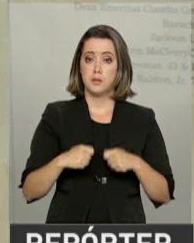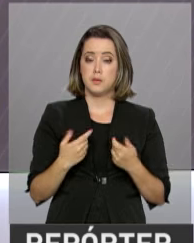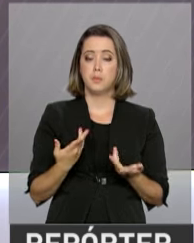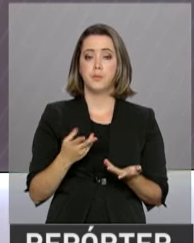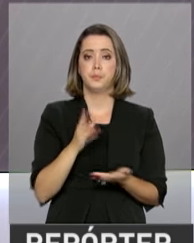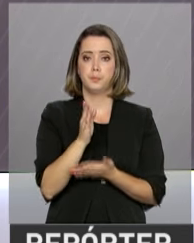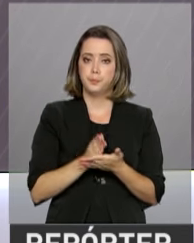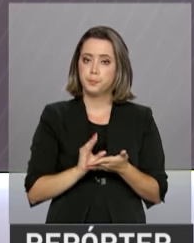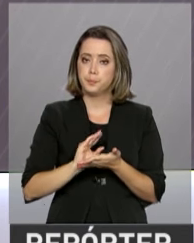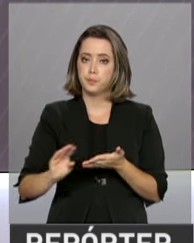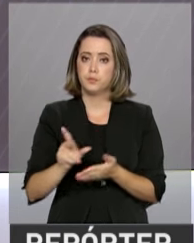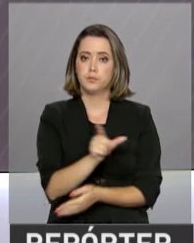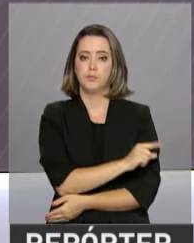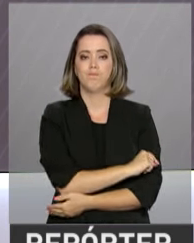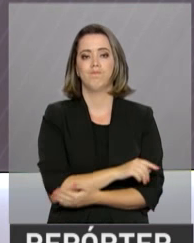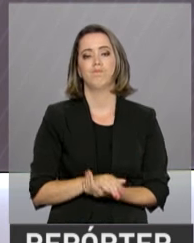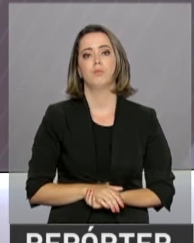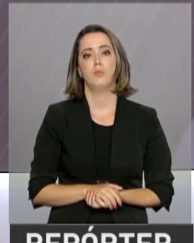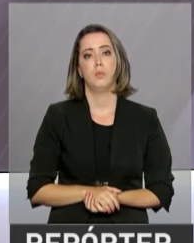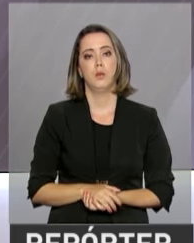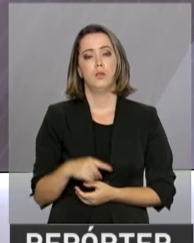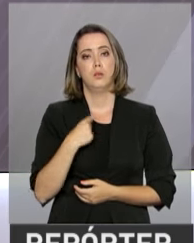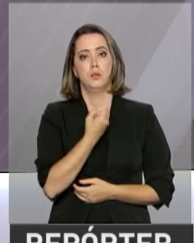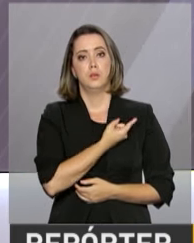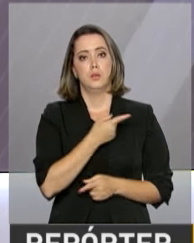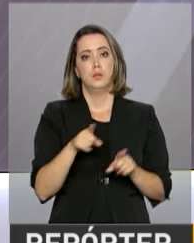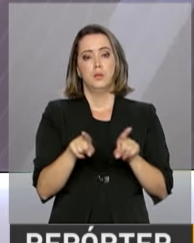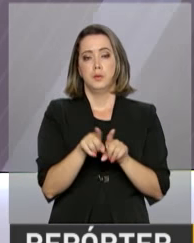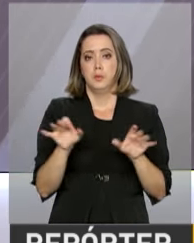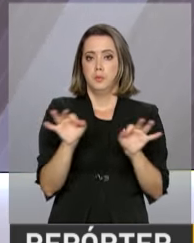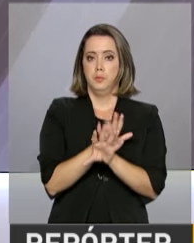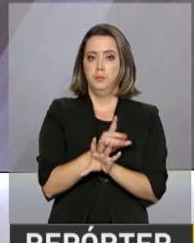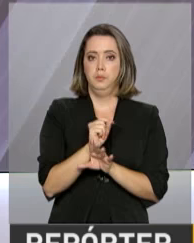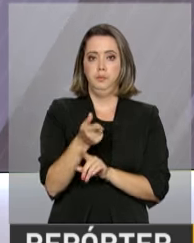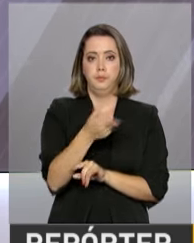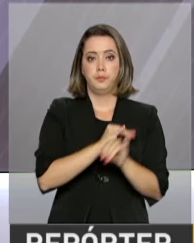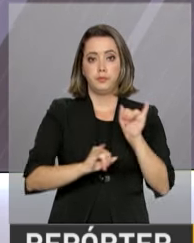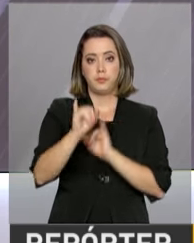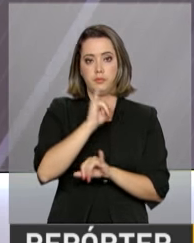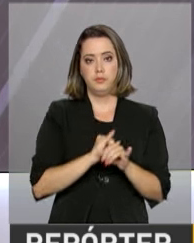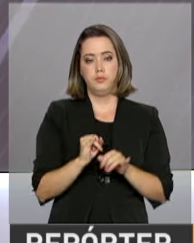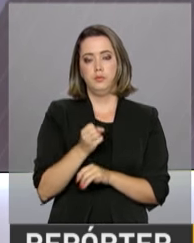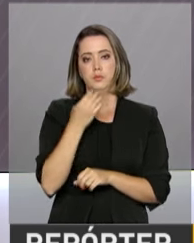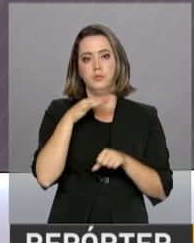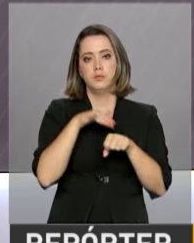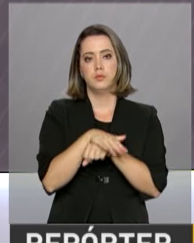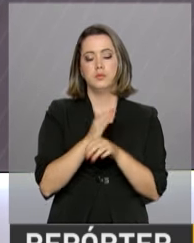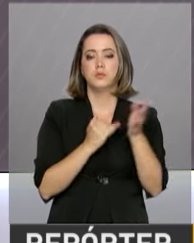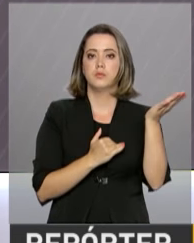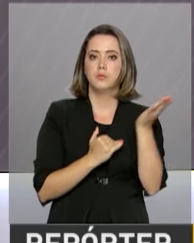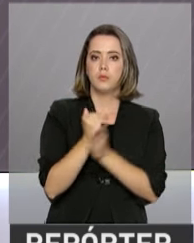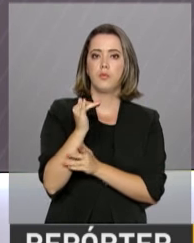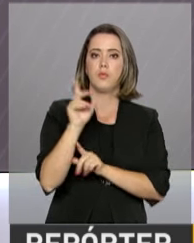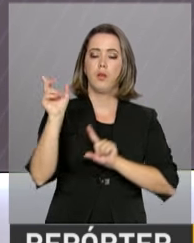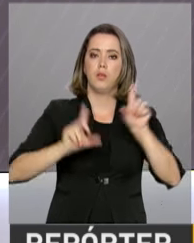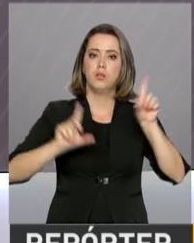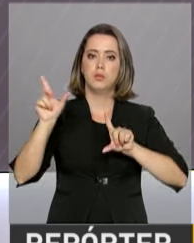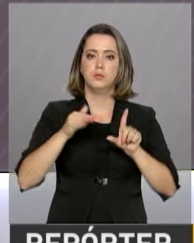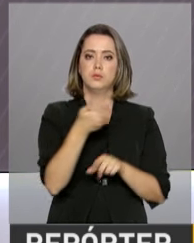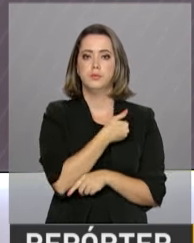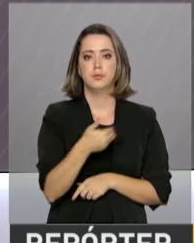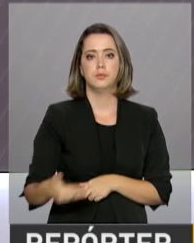vacina. Nós ficamos por aqui e voltamos a qualquer momento com mais informações. Uma boa noite para você e continue com a